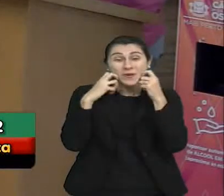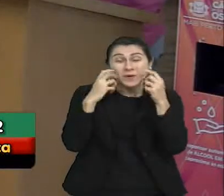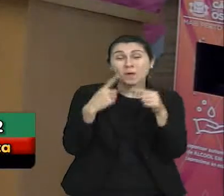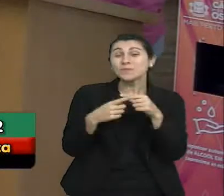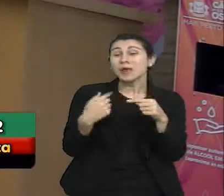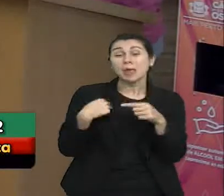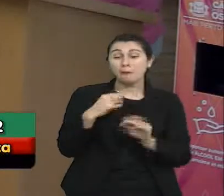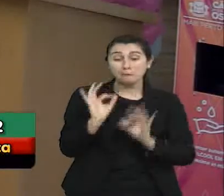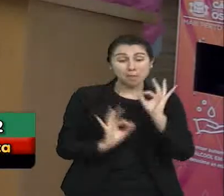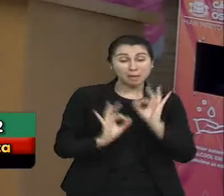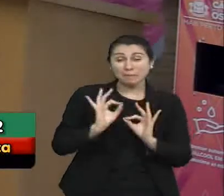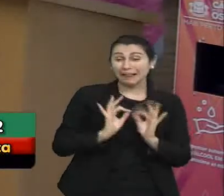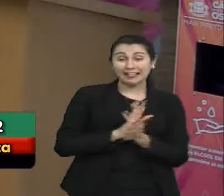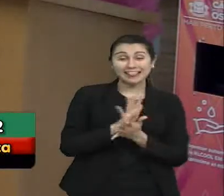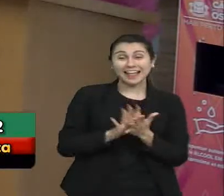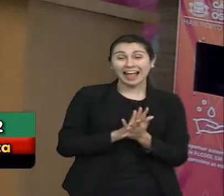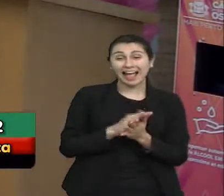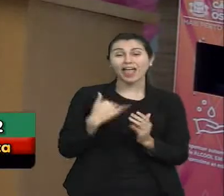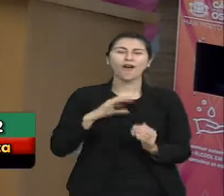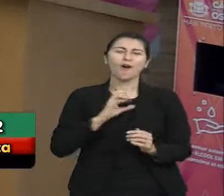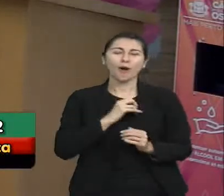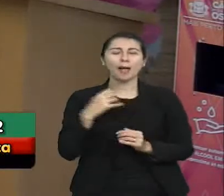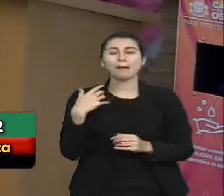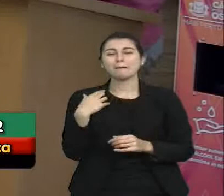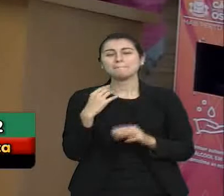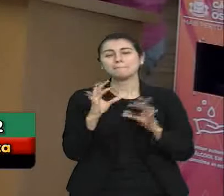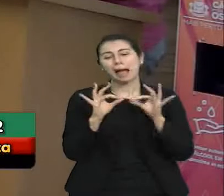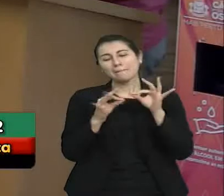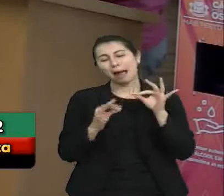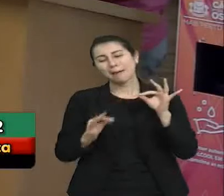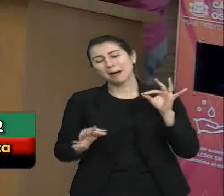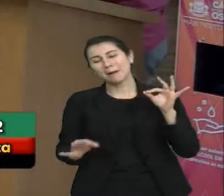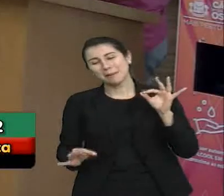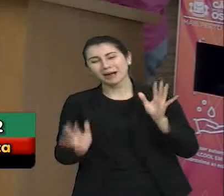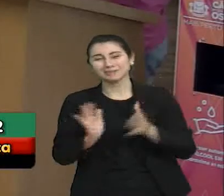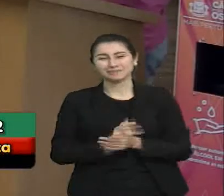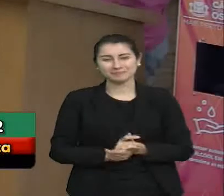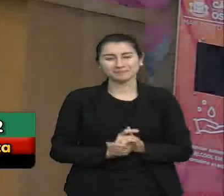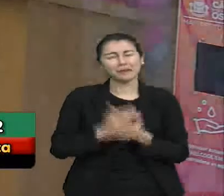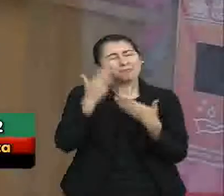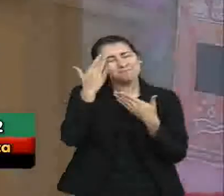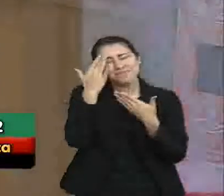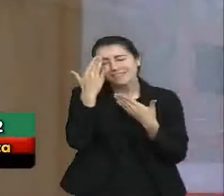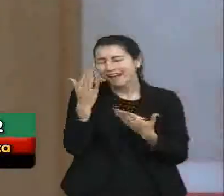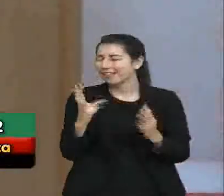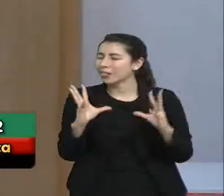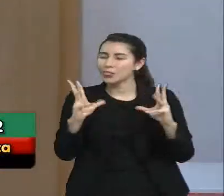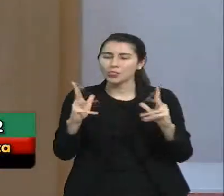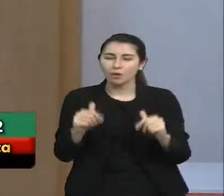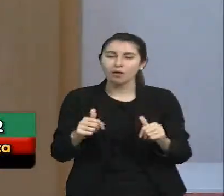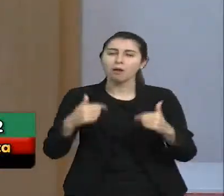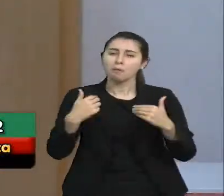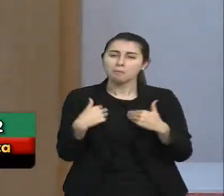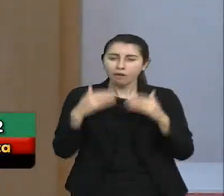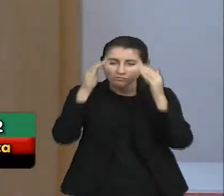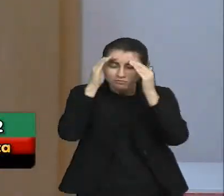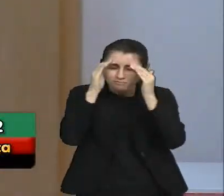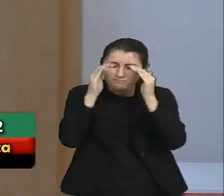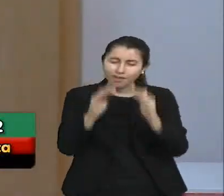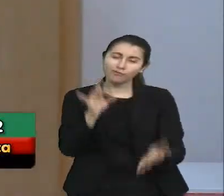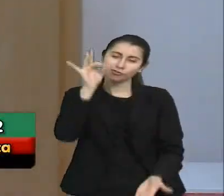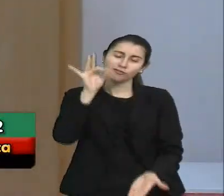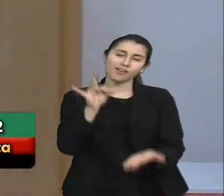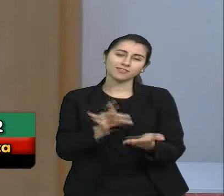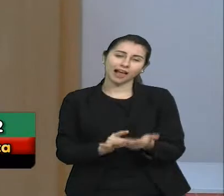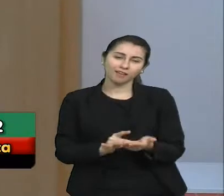nada, e eu sou tagarela, então a gente vai e fala. Mas muito obrigado a todos, e meus respeitos sinceros